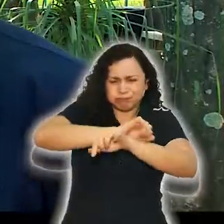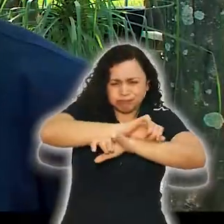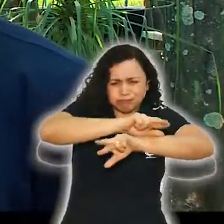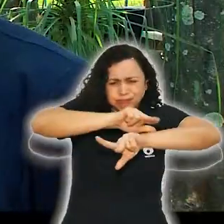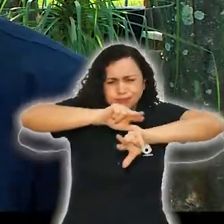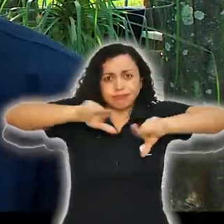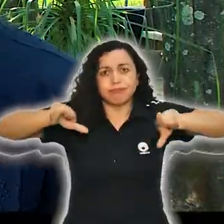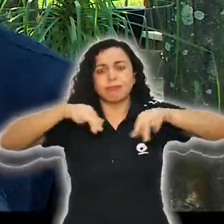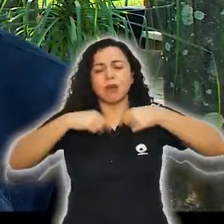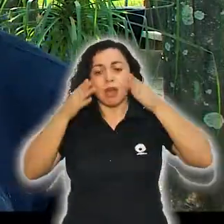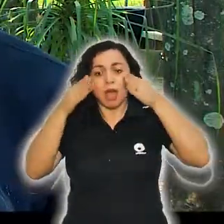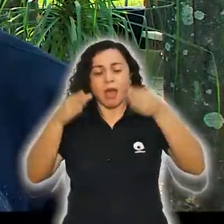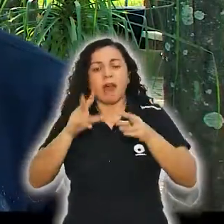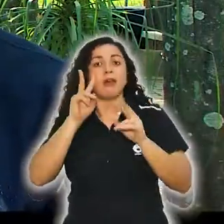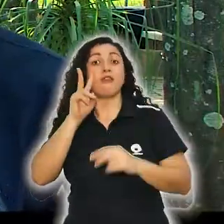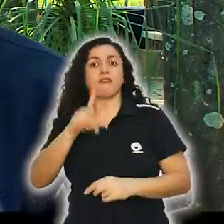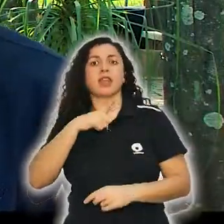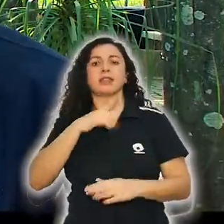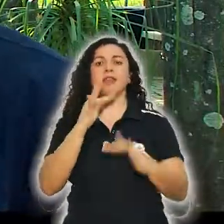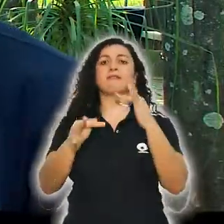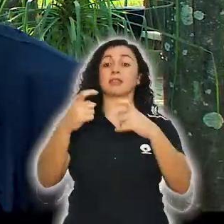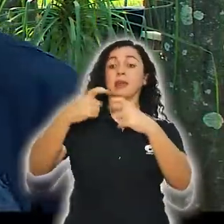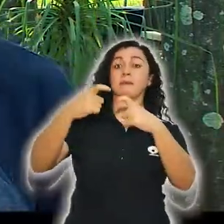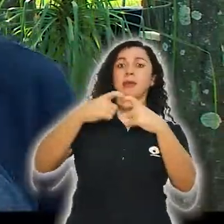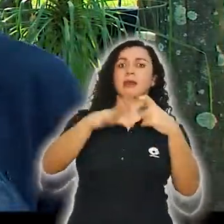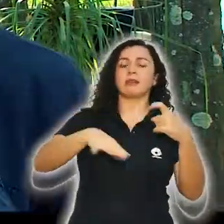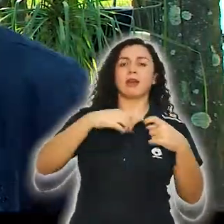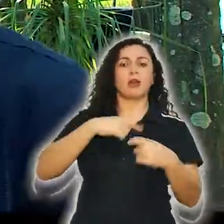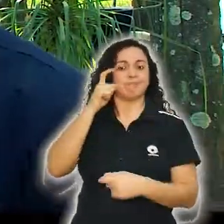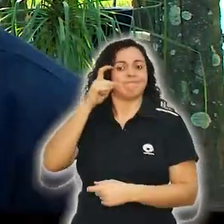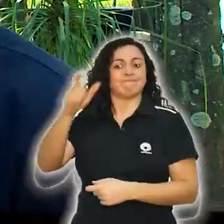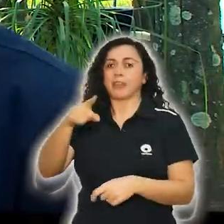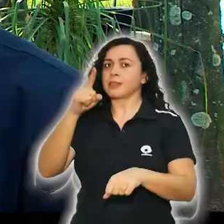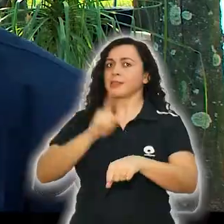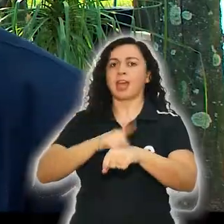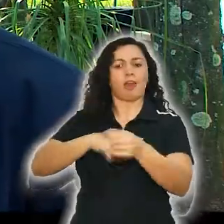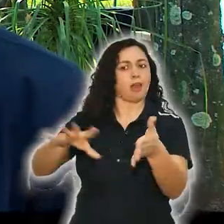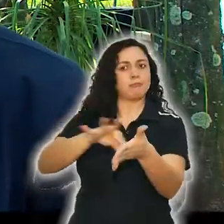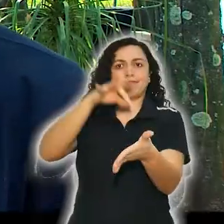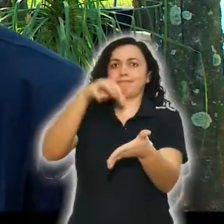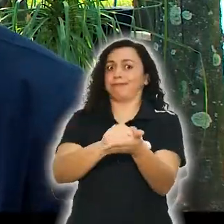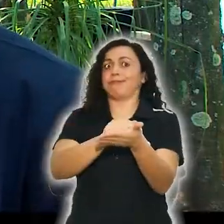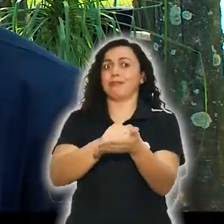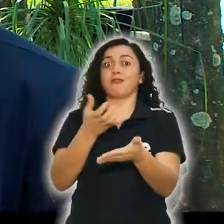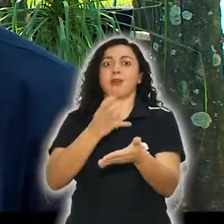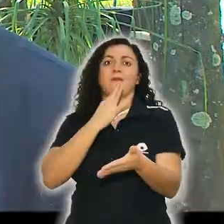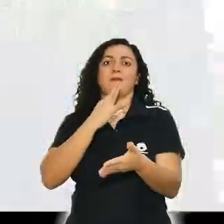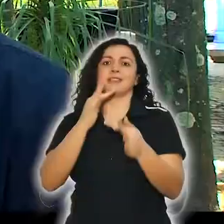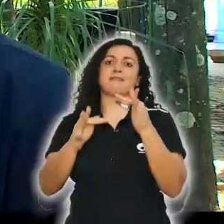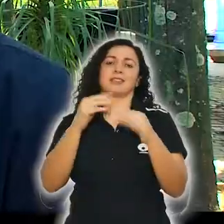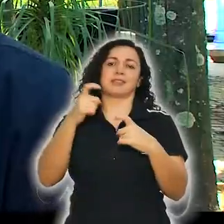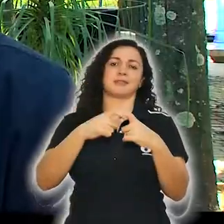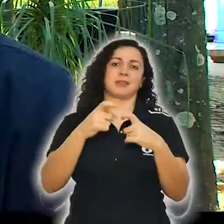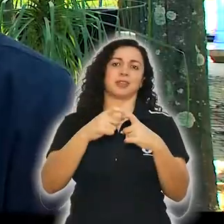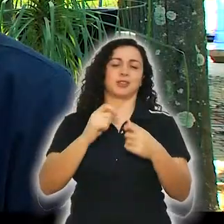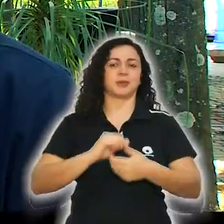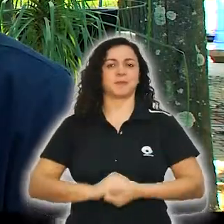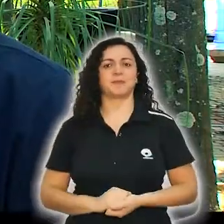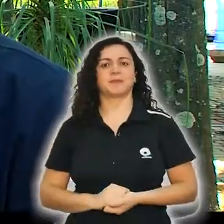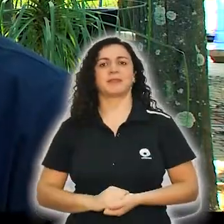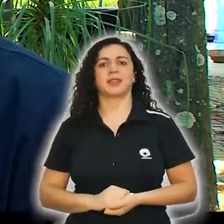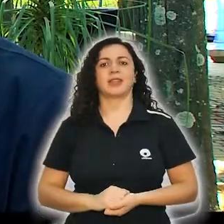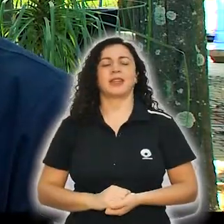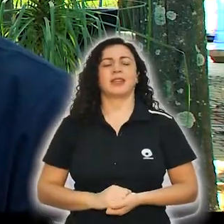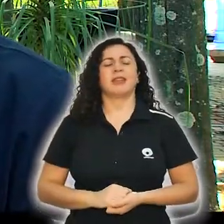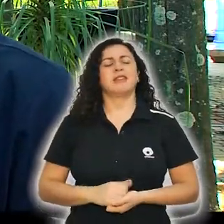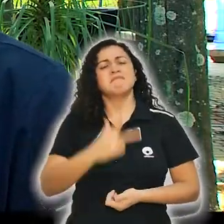quando eu vi o FIF, eu vi que tinha um curso de física médica, nossa, na hora eu fiz a inscrição para conhecer a parte de física médica. Eu acho que ajudou muito